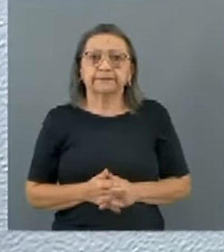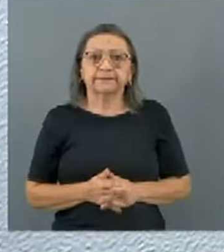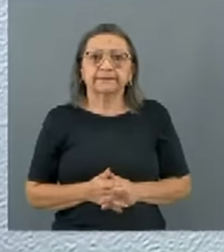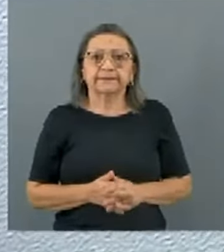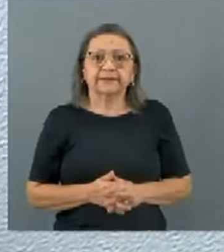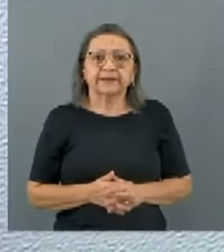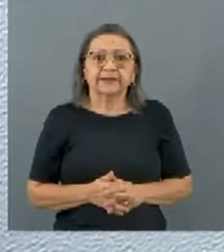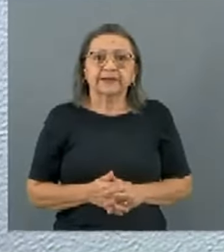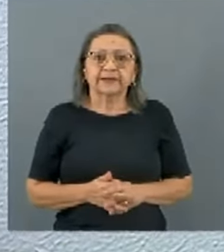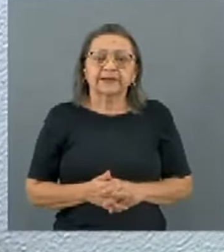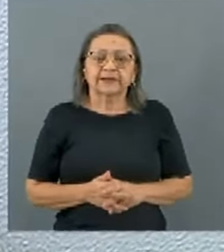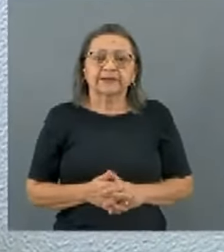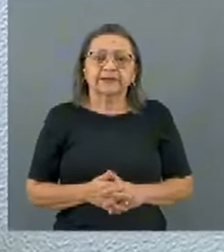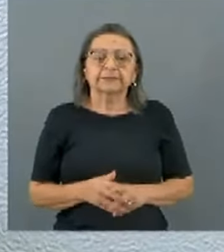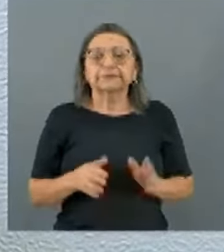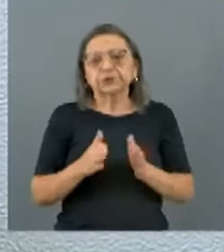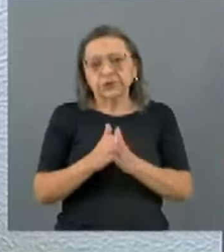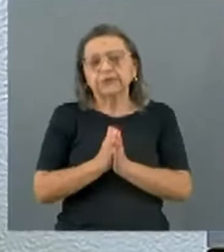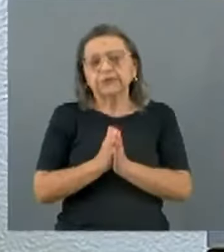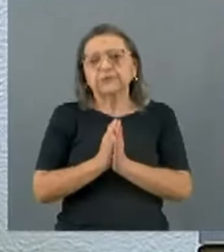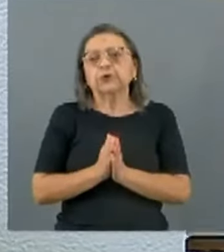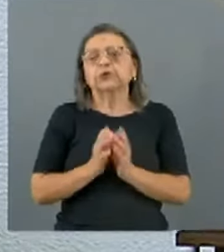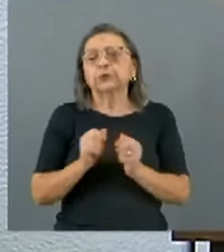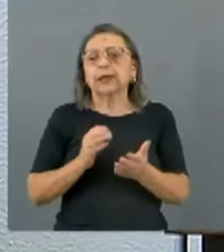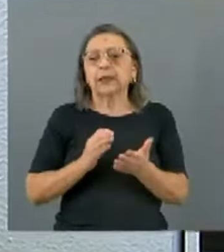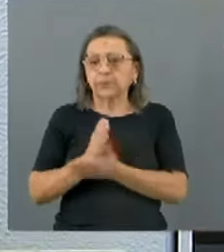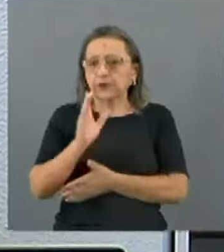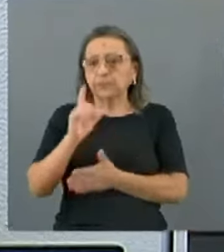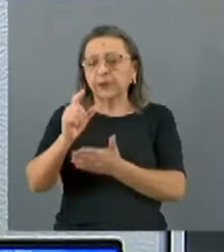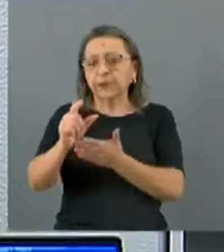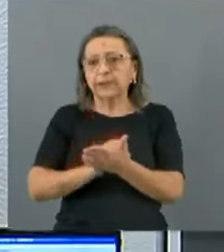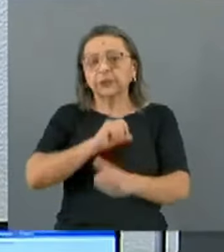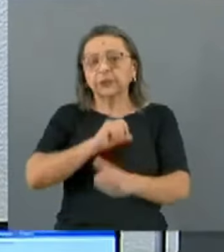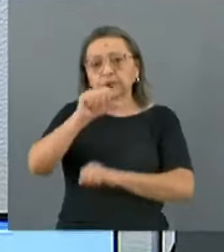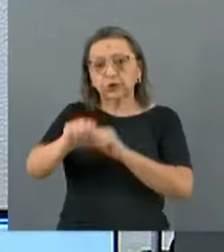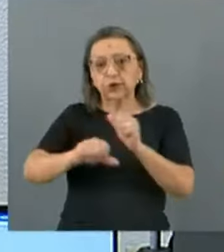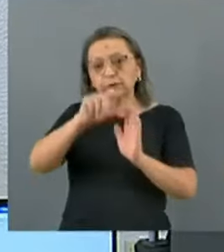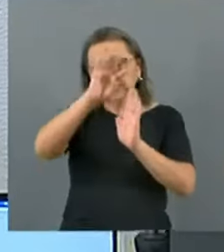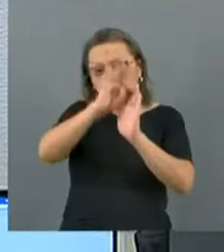apelo para que aprovem essas emendas e troque, altere o texto aqui no Senado Federal.